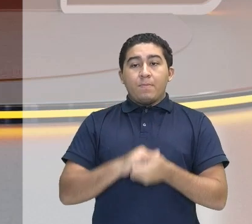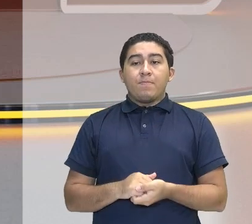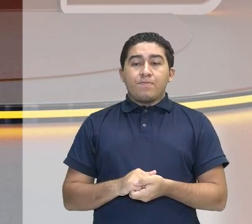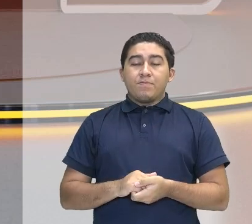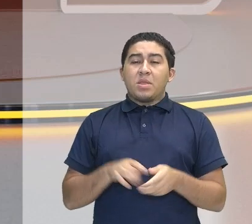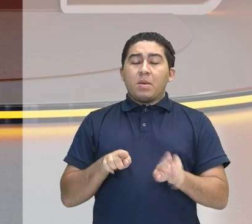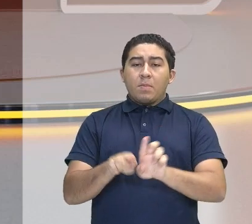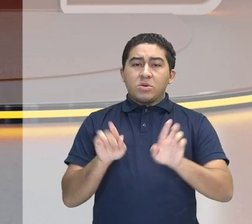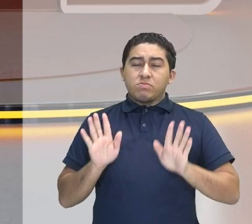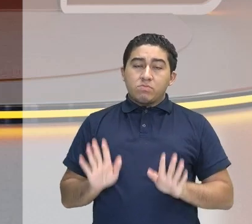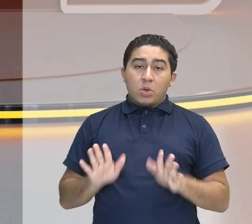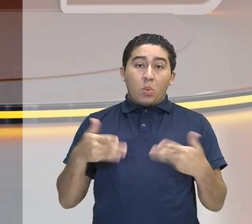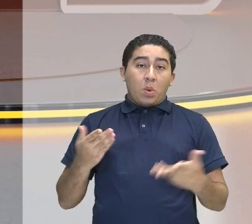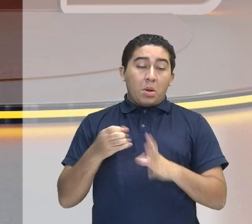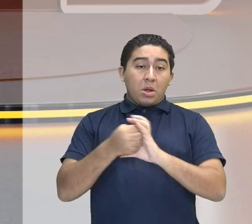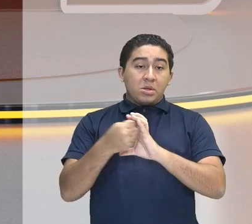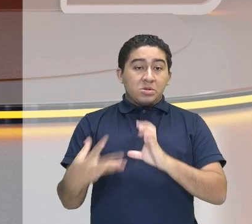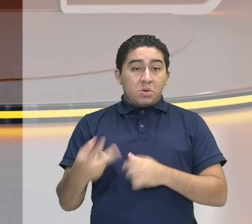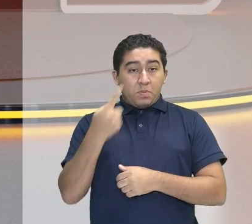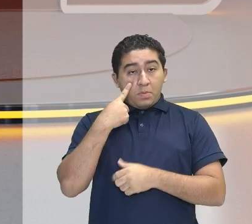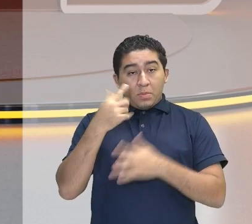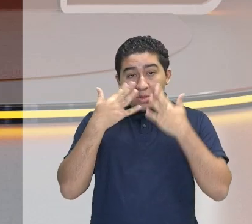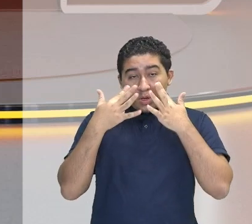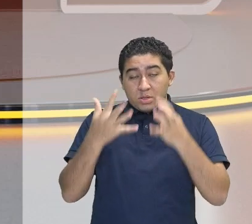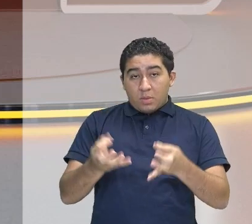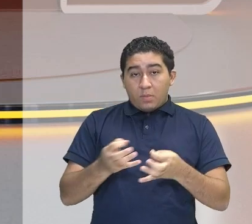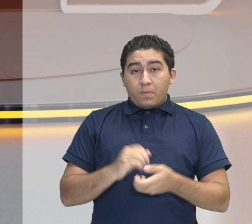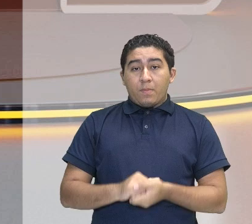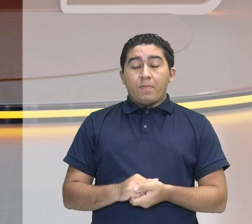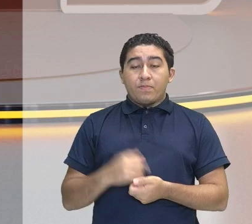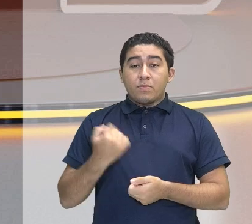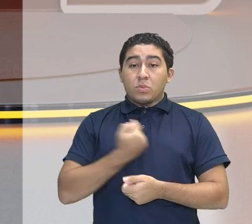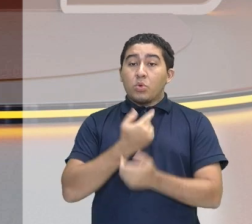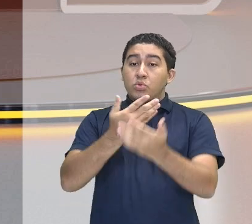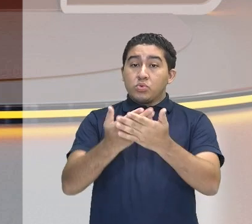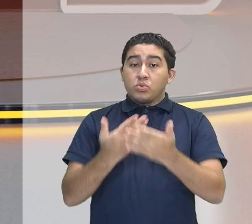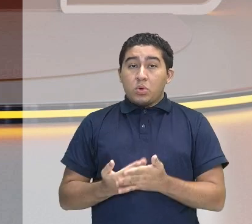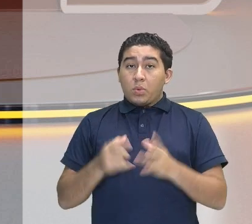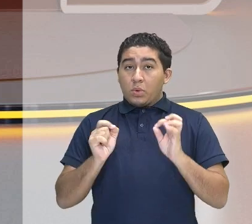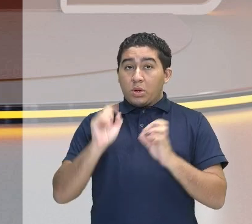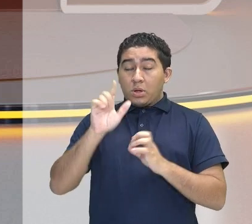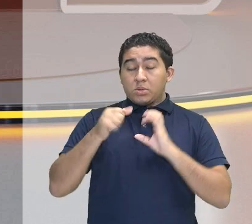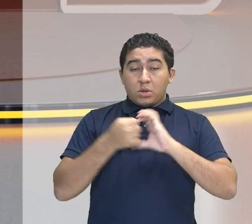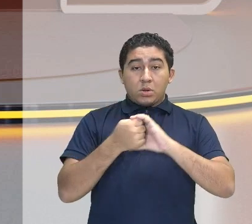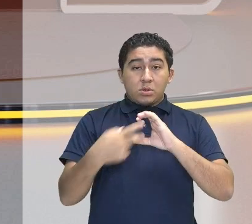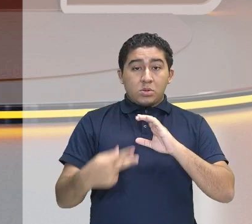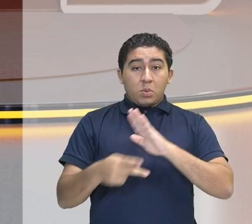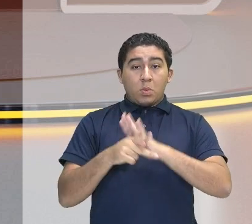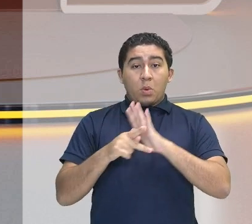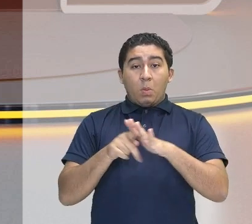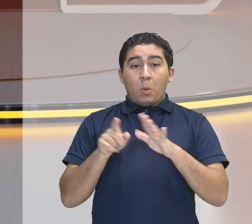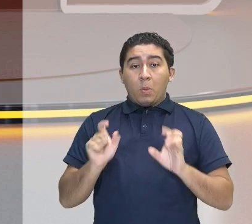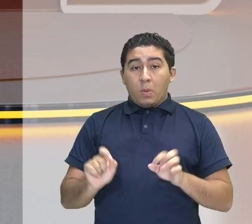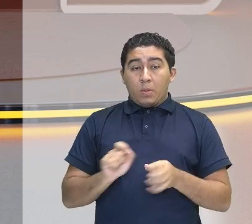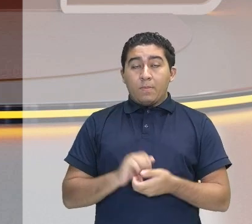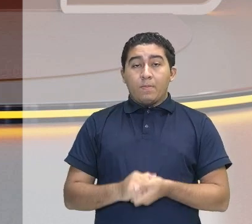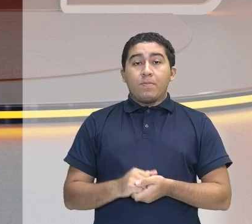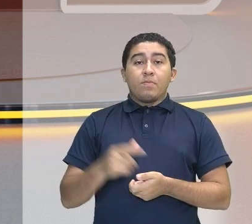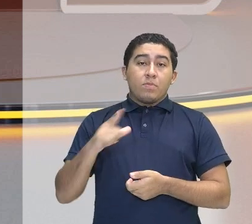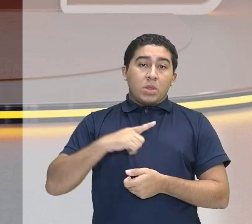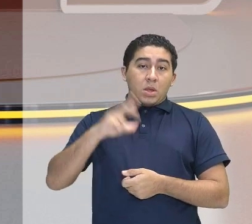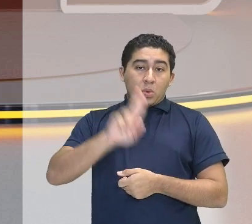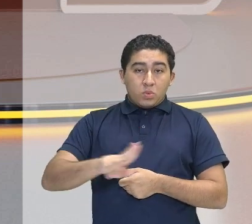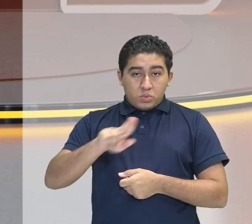quais serão essas características? Olha só, a gente vai estudar, gente, que essas características, né, vai vir através aí